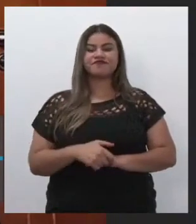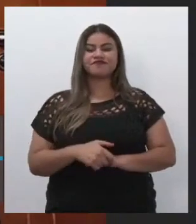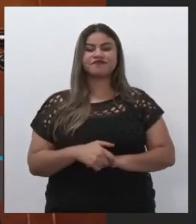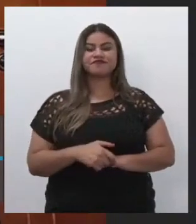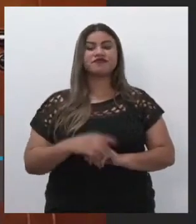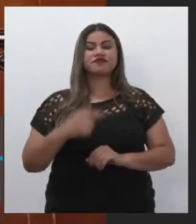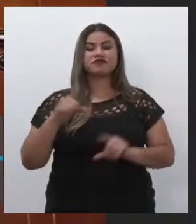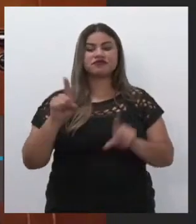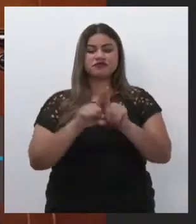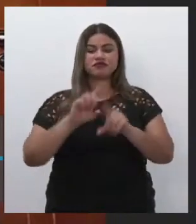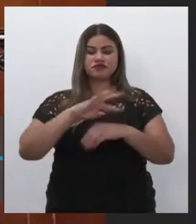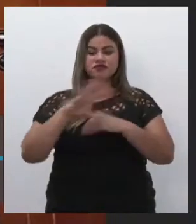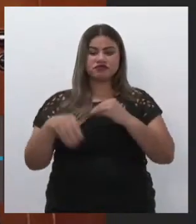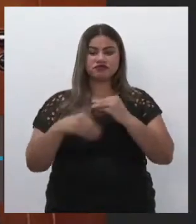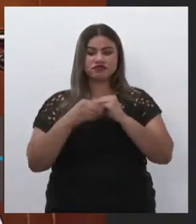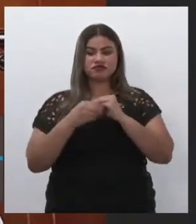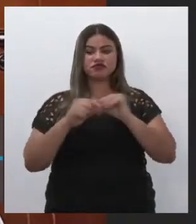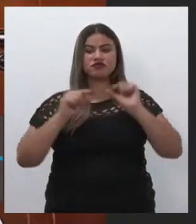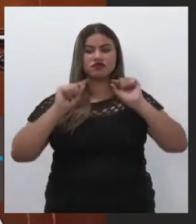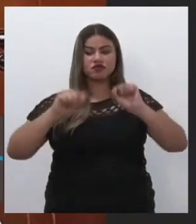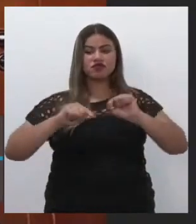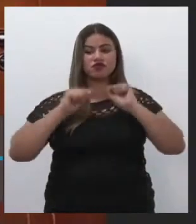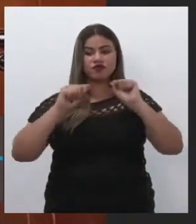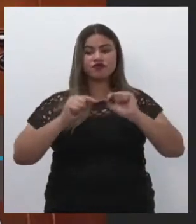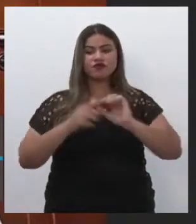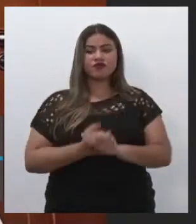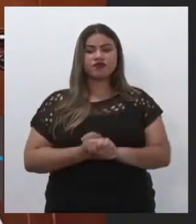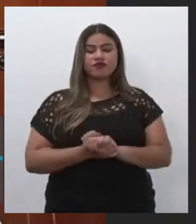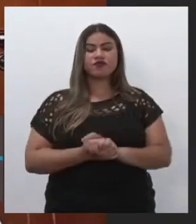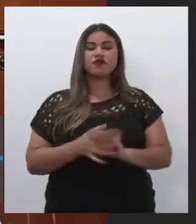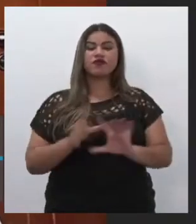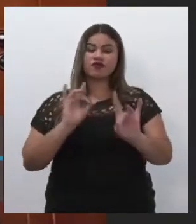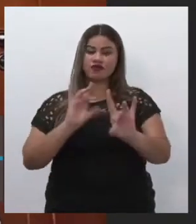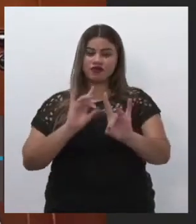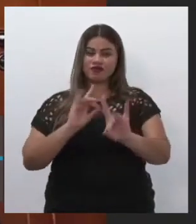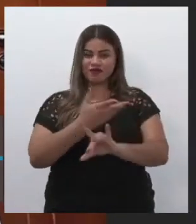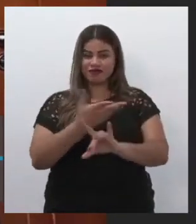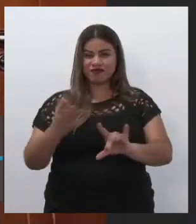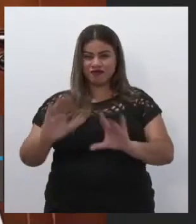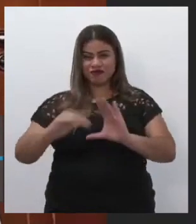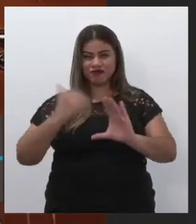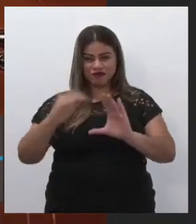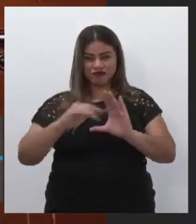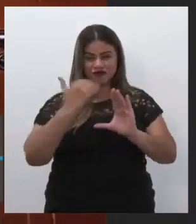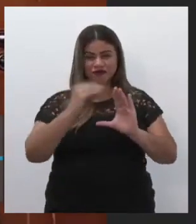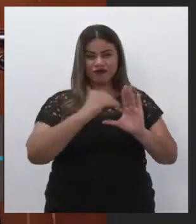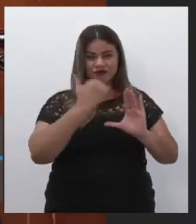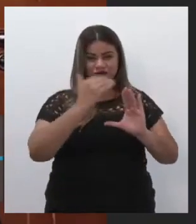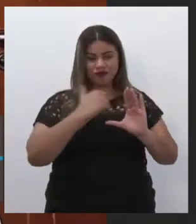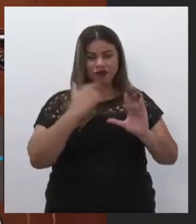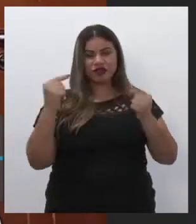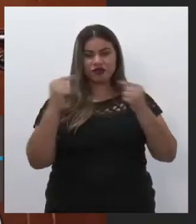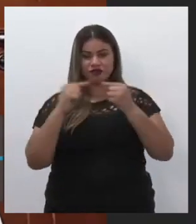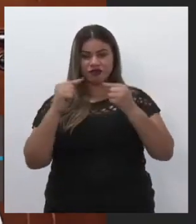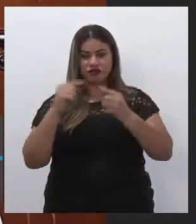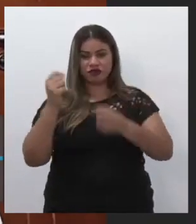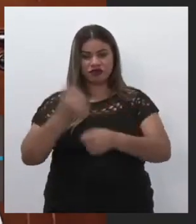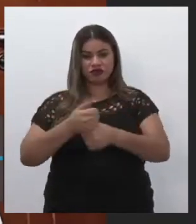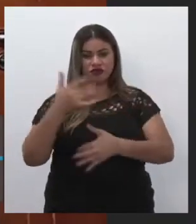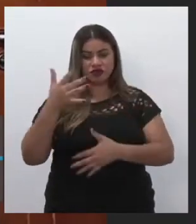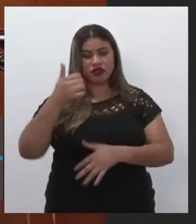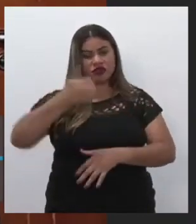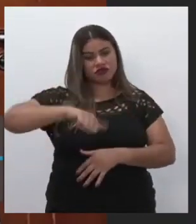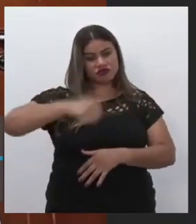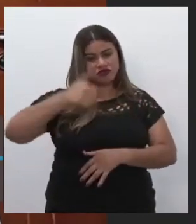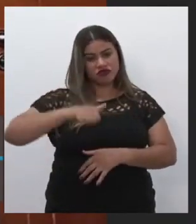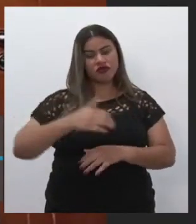só falar que esse feedback que vocês nos retornam aqui pela avaliação, às vezes